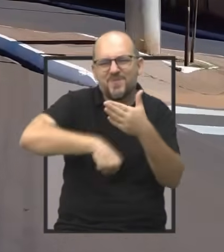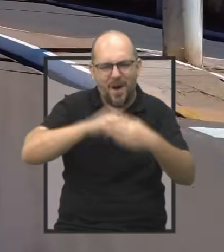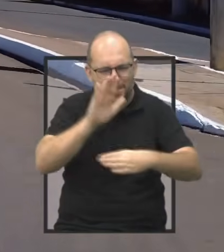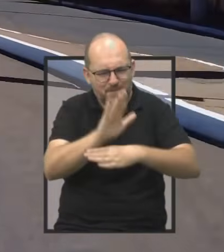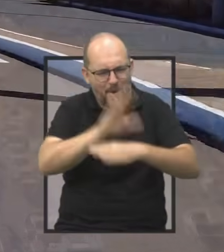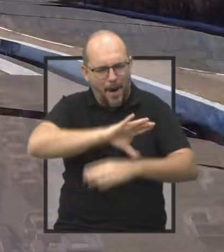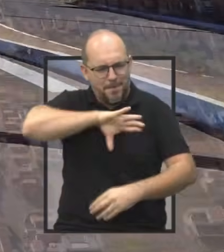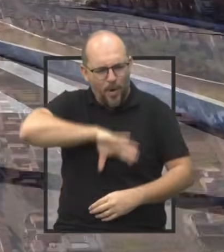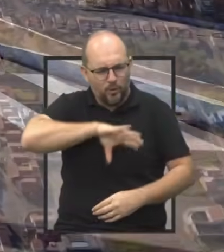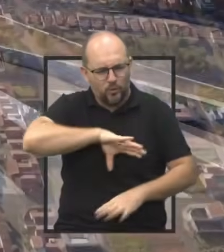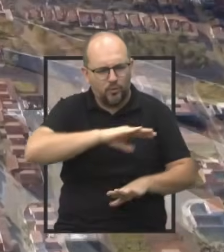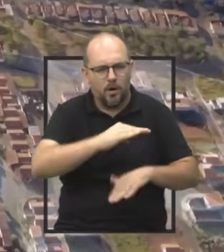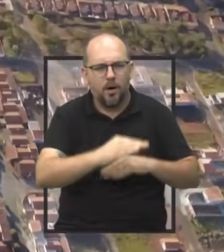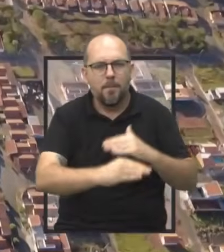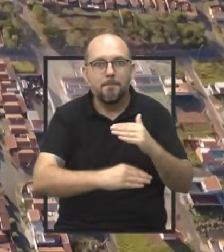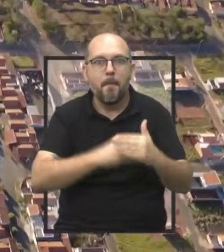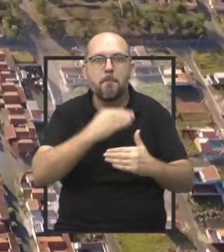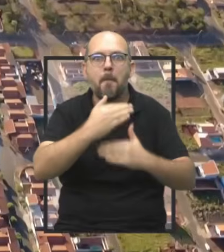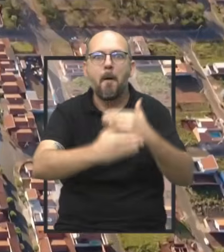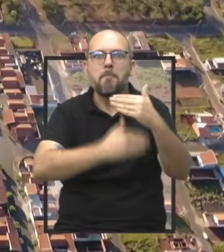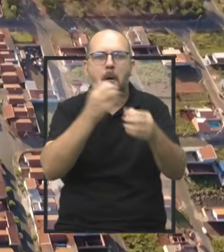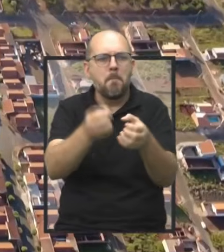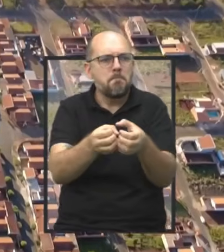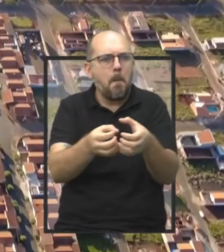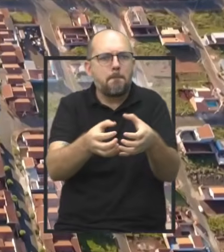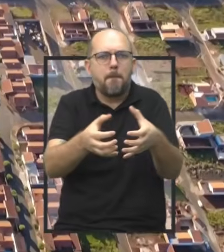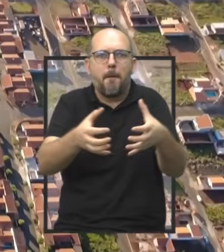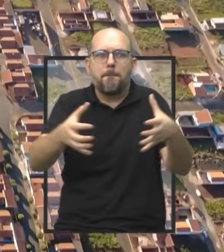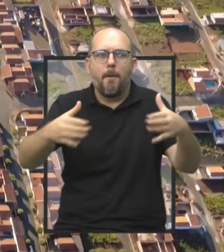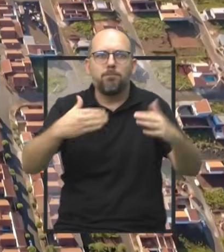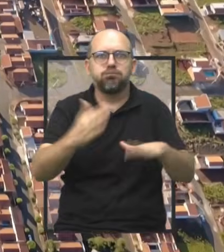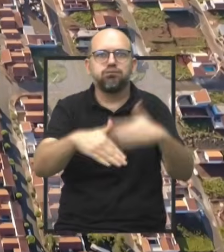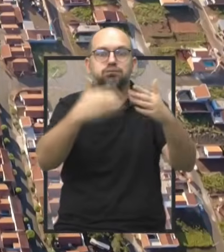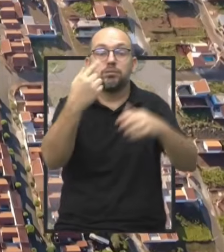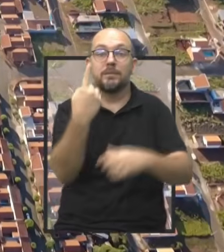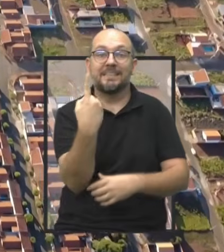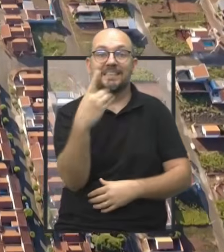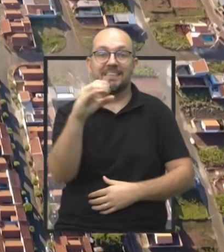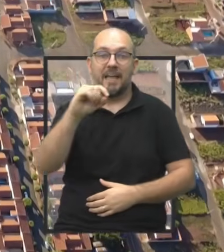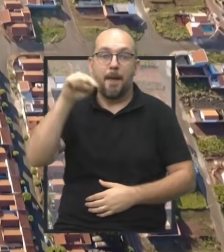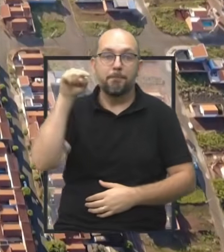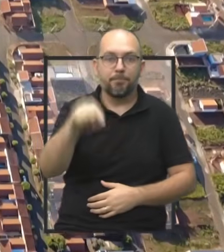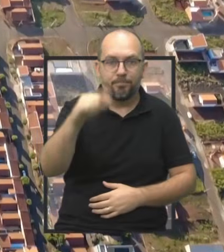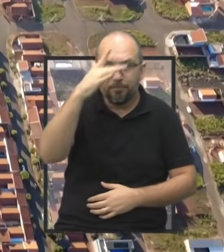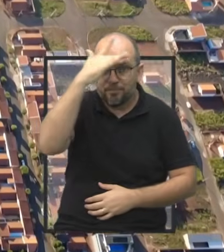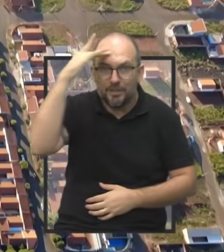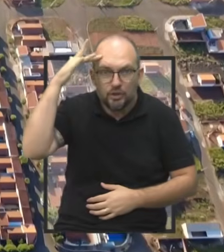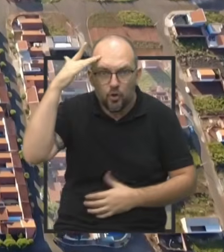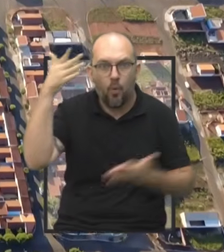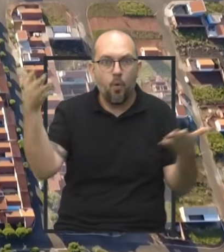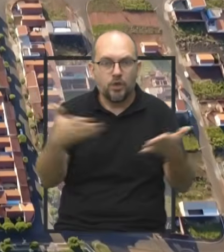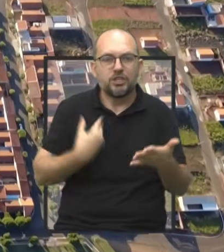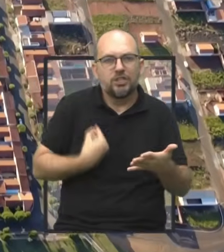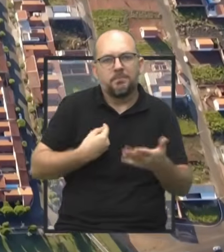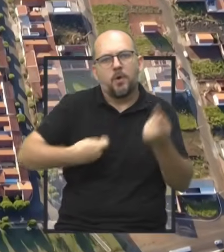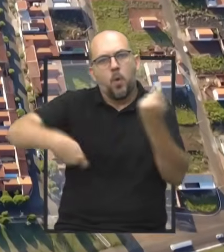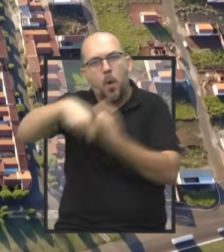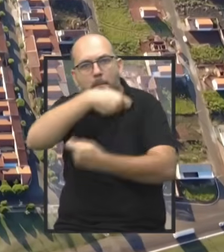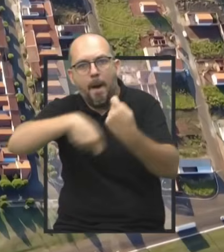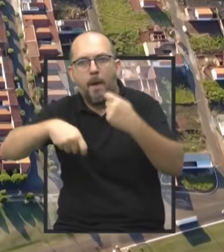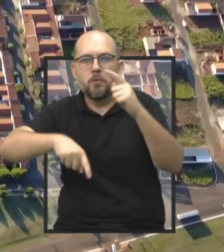tanto lutou se desenvolve a olhos vistos, abrigando mais de 10.000 pessoas, comércio